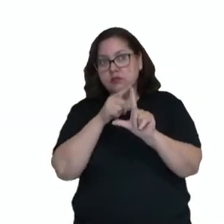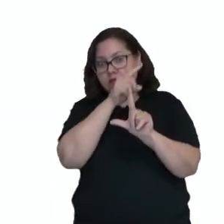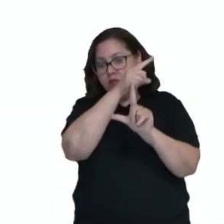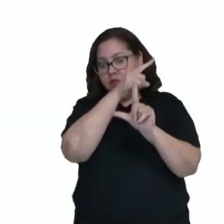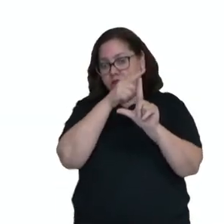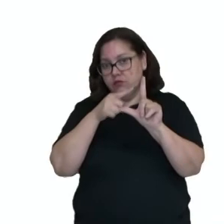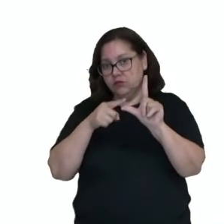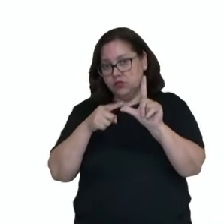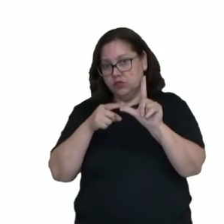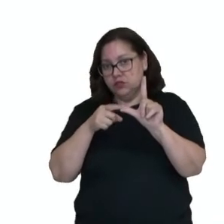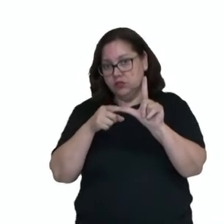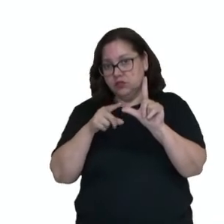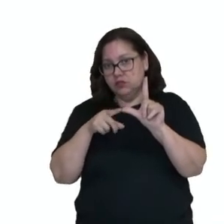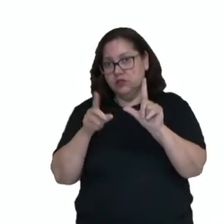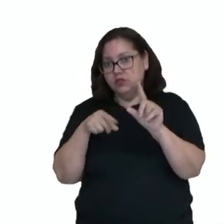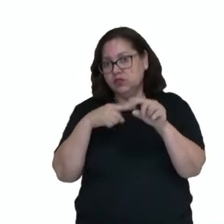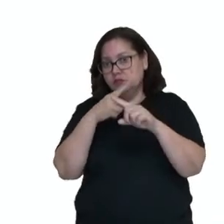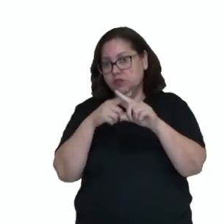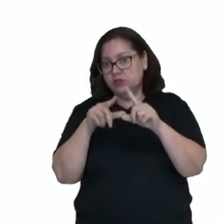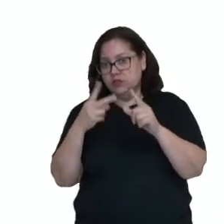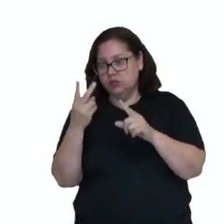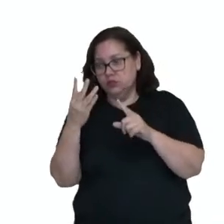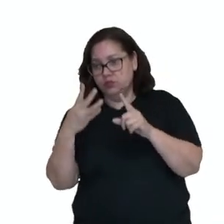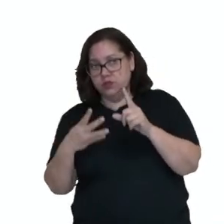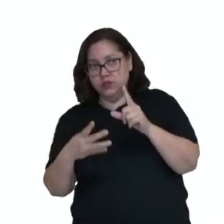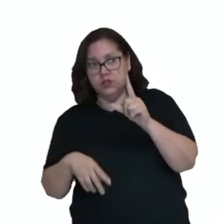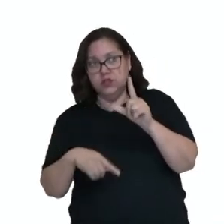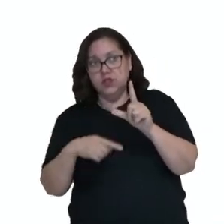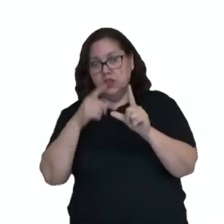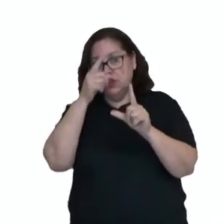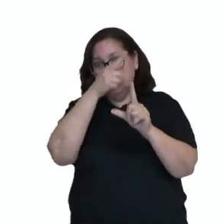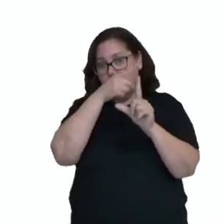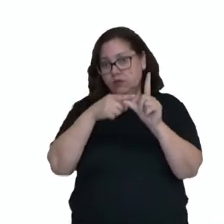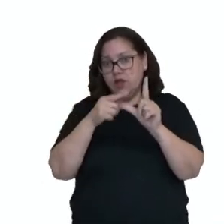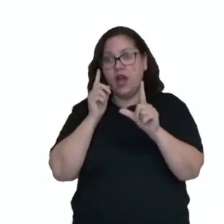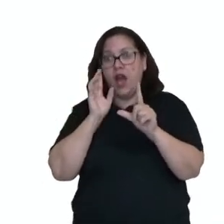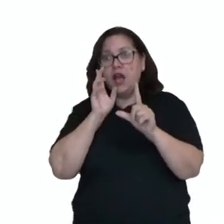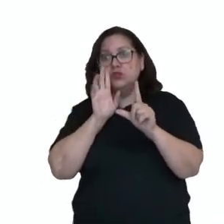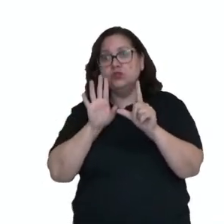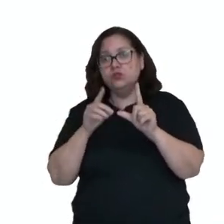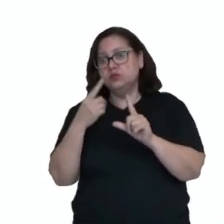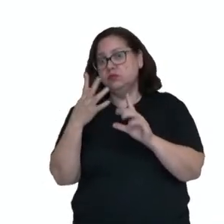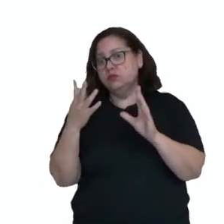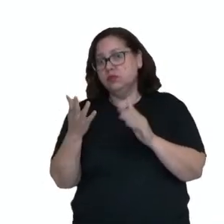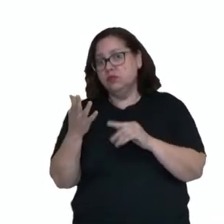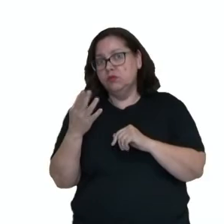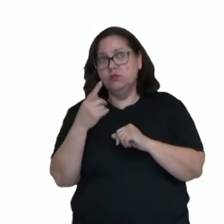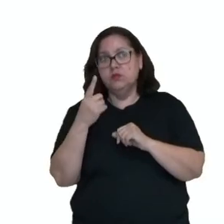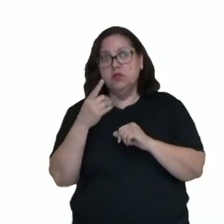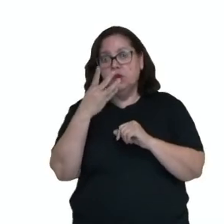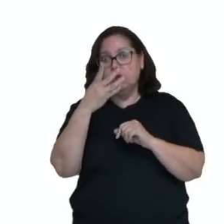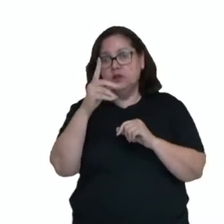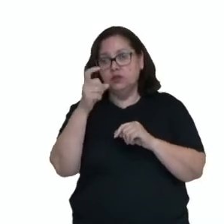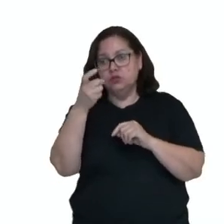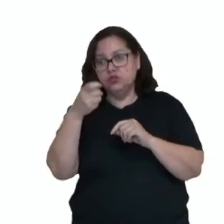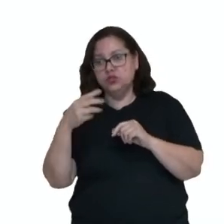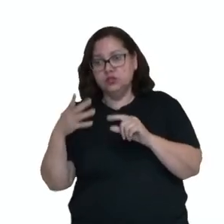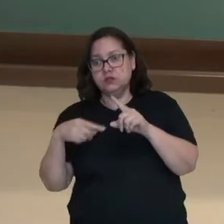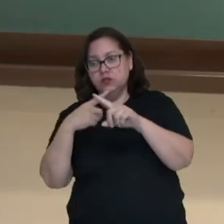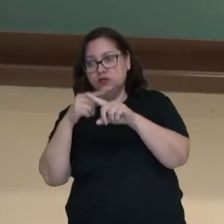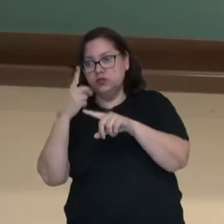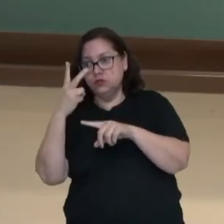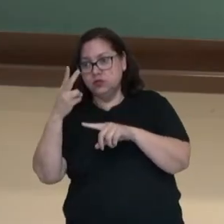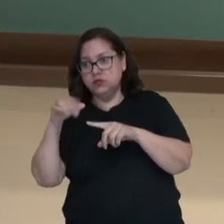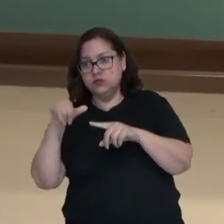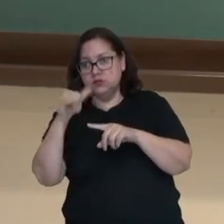a equação x mais y igual a 14 e a reta em azul representando a equação 4x mais